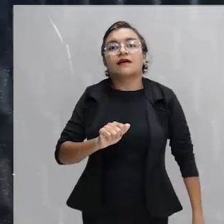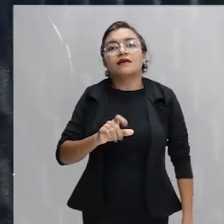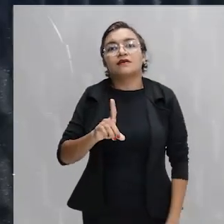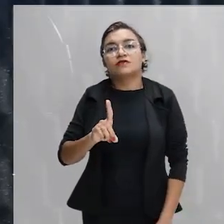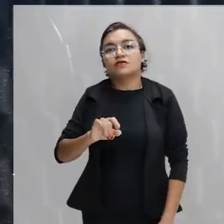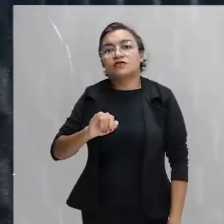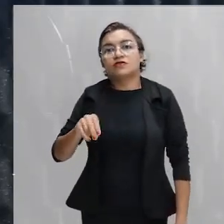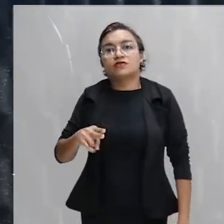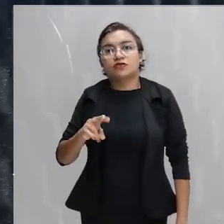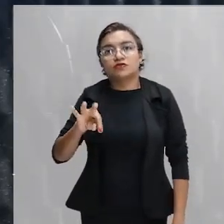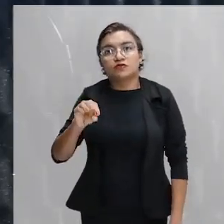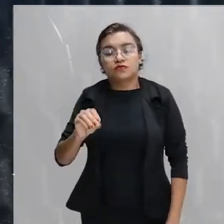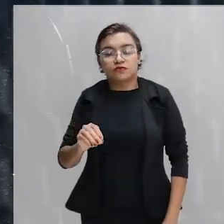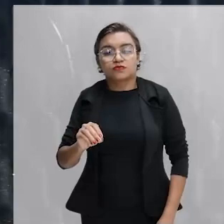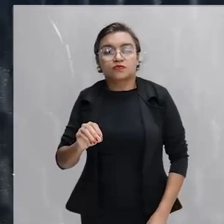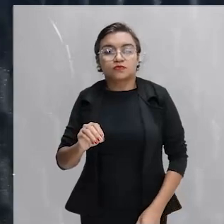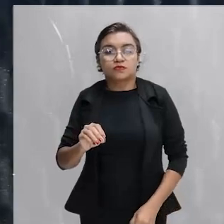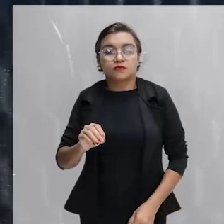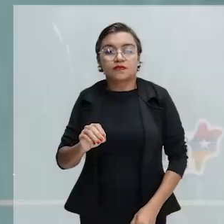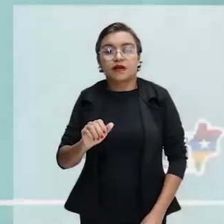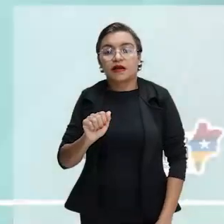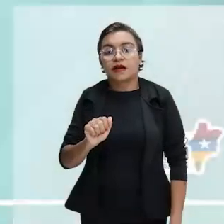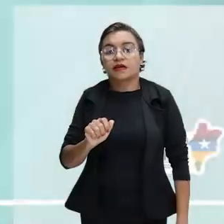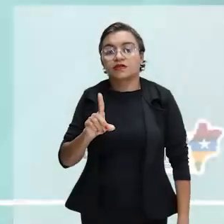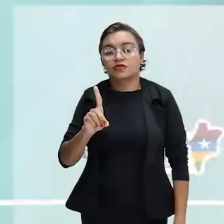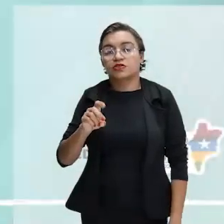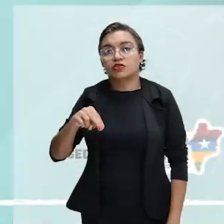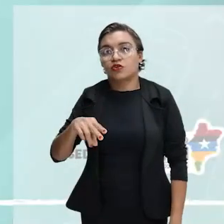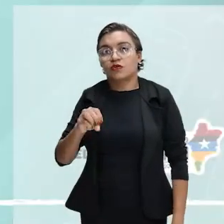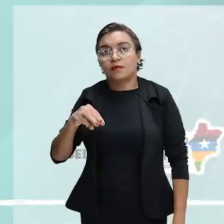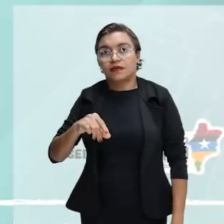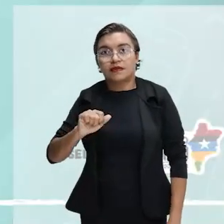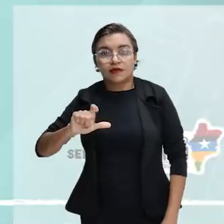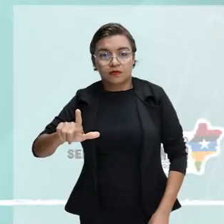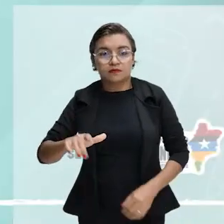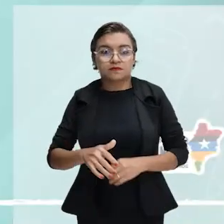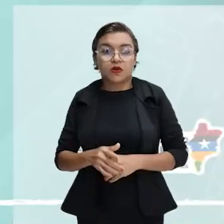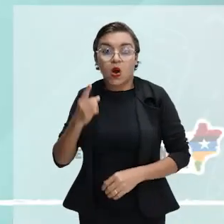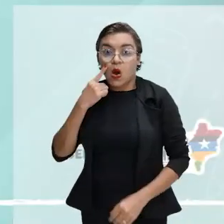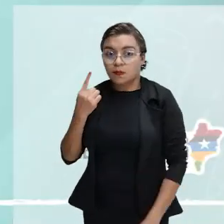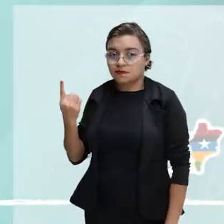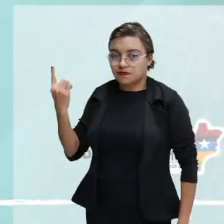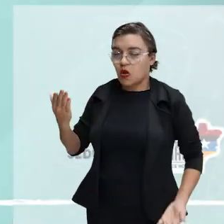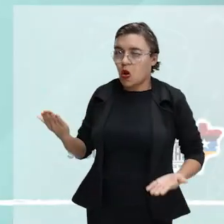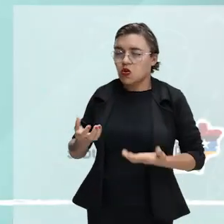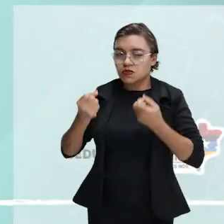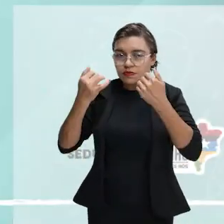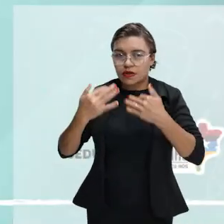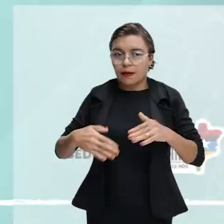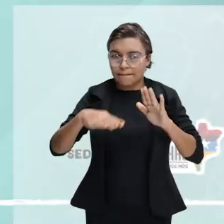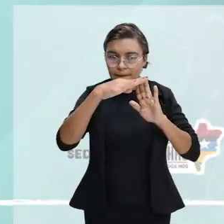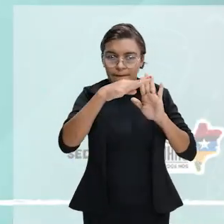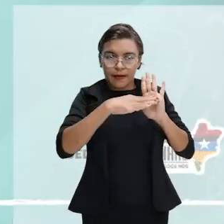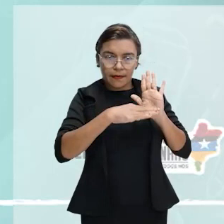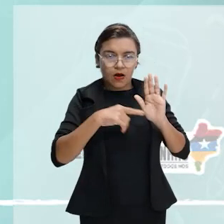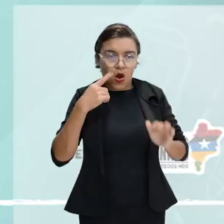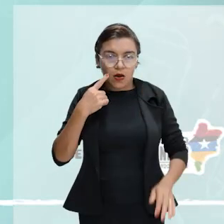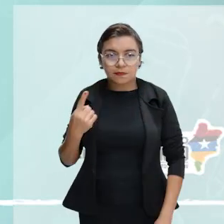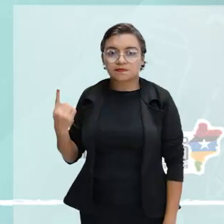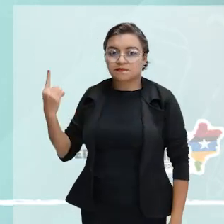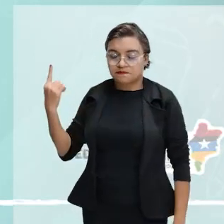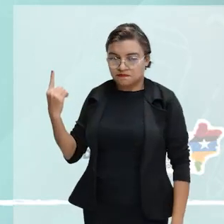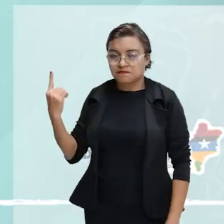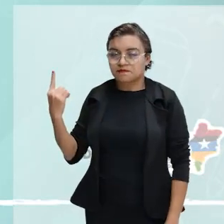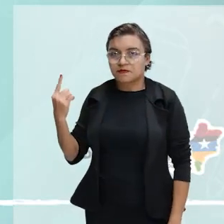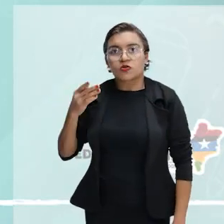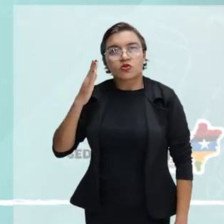certo? Hoje nós vamos falar das funções desse adjetivo, os pronomes relativos e as orações adjetivas em si, que a